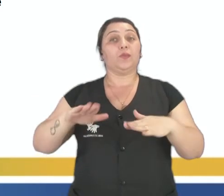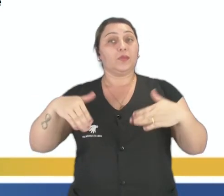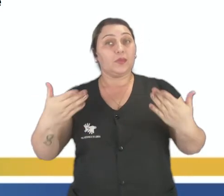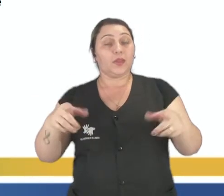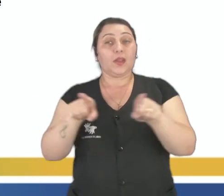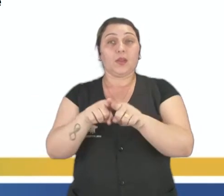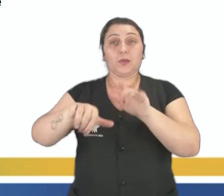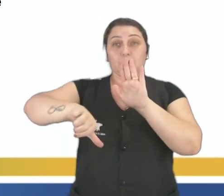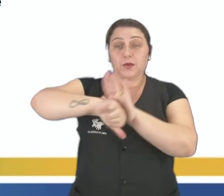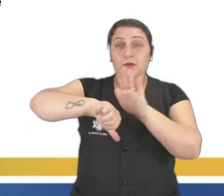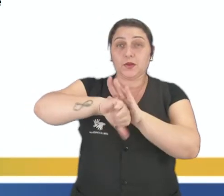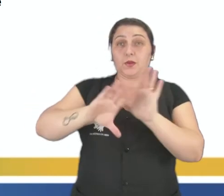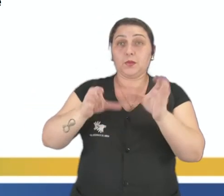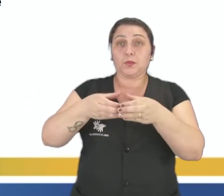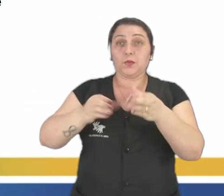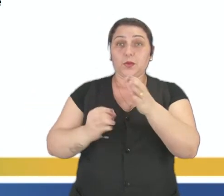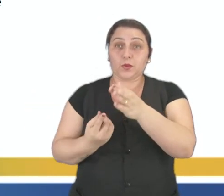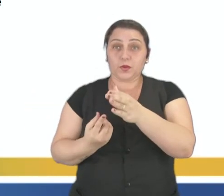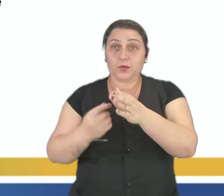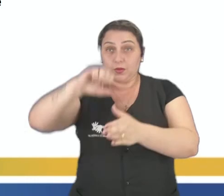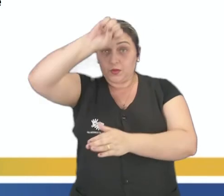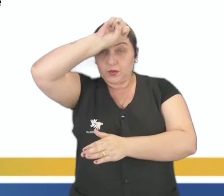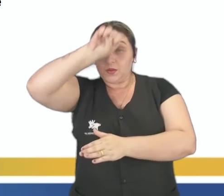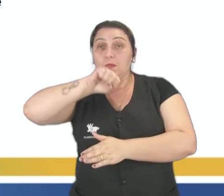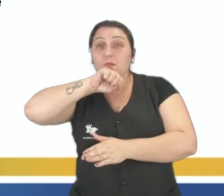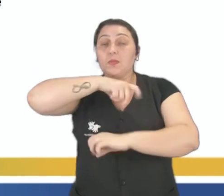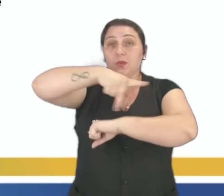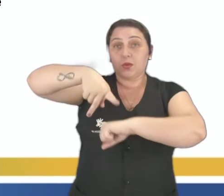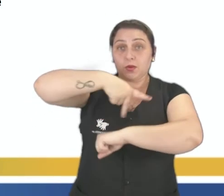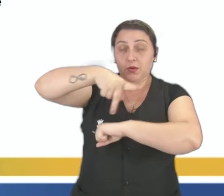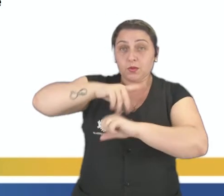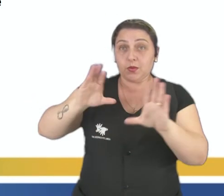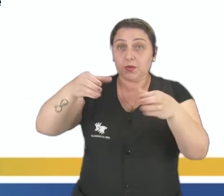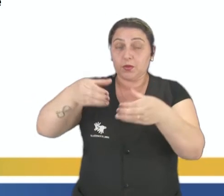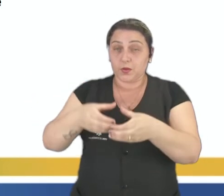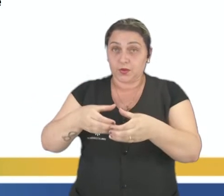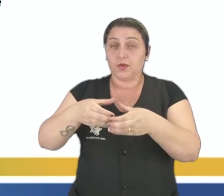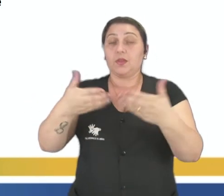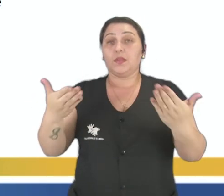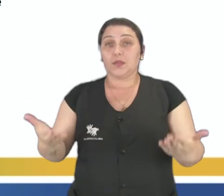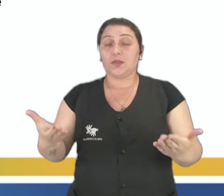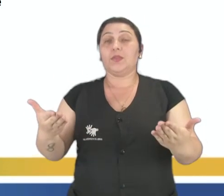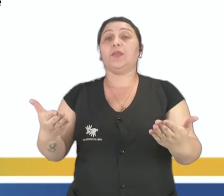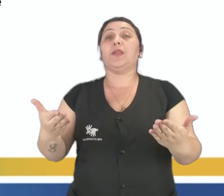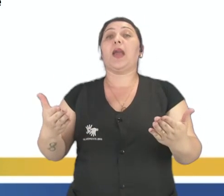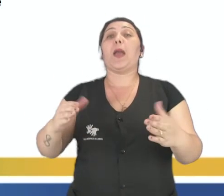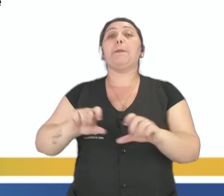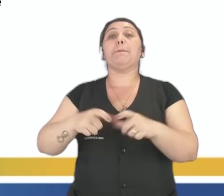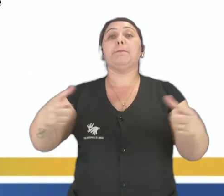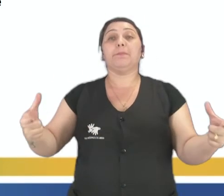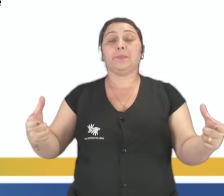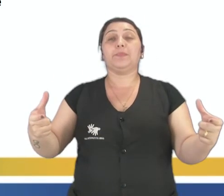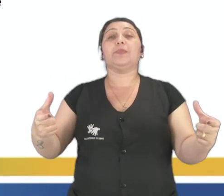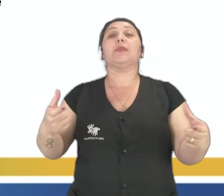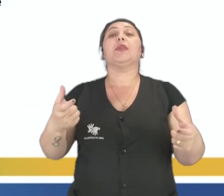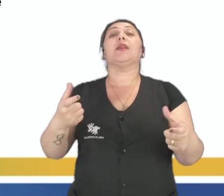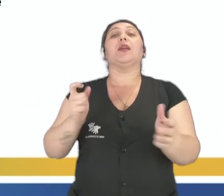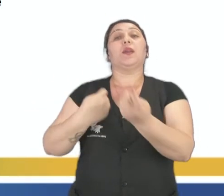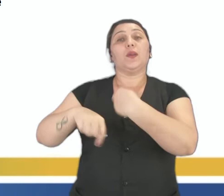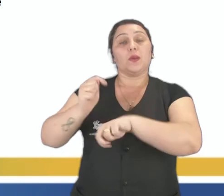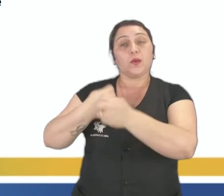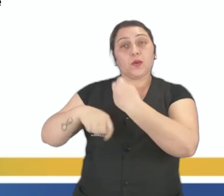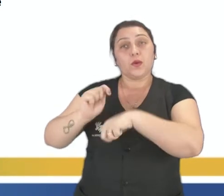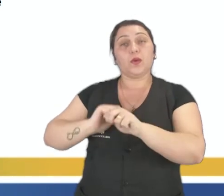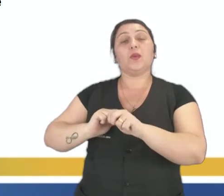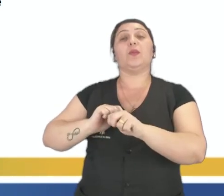a crise do bloco socialista fez com que os países que o integram passassem a ser, em sua maioria, economias de transição,